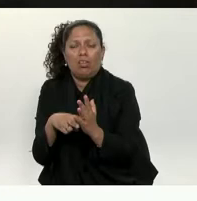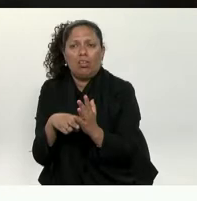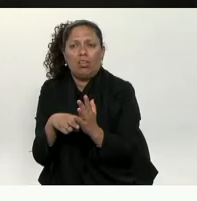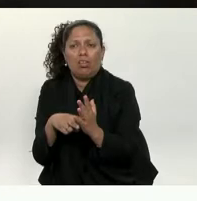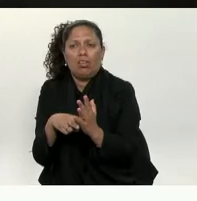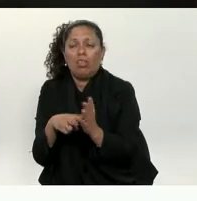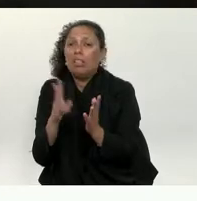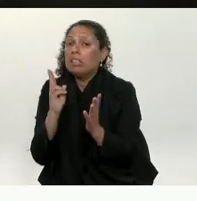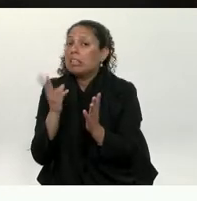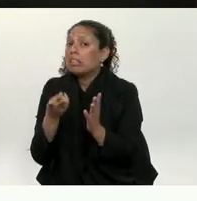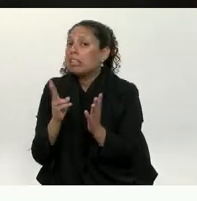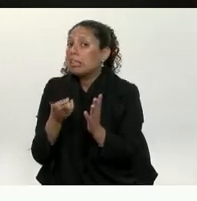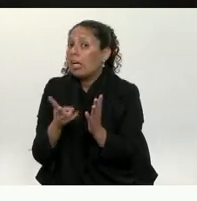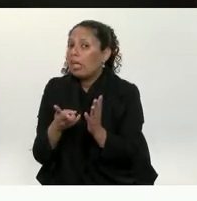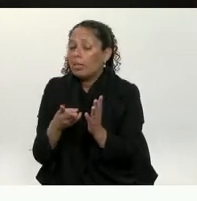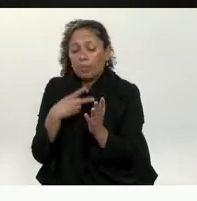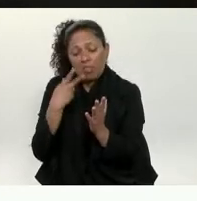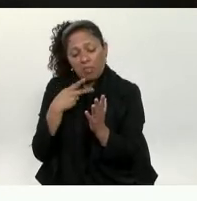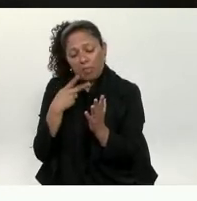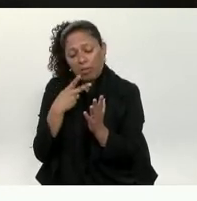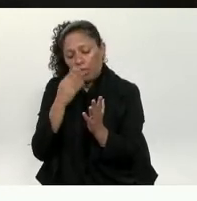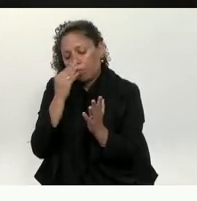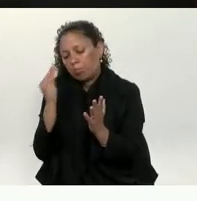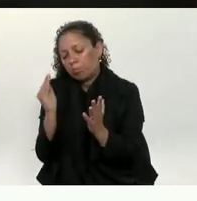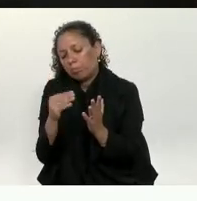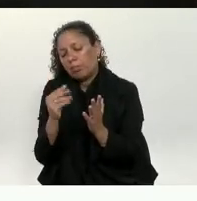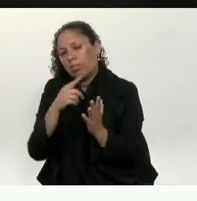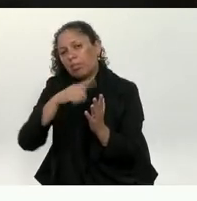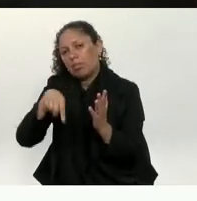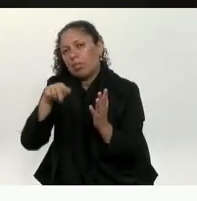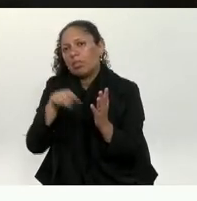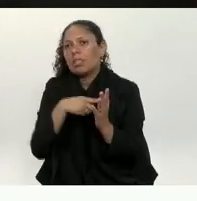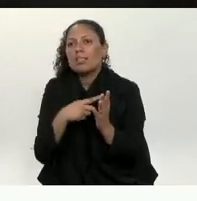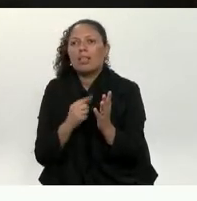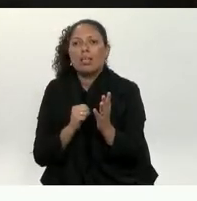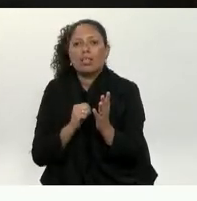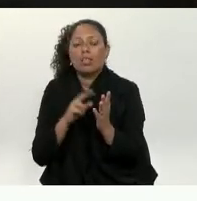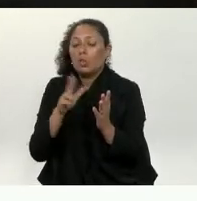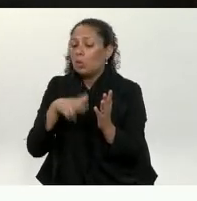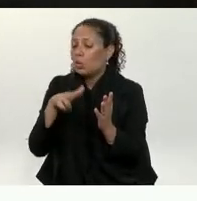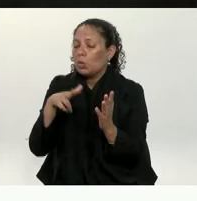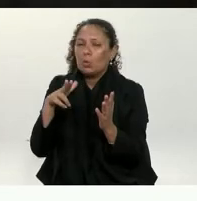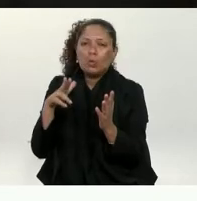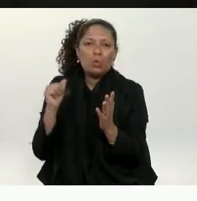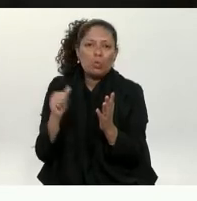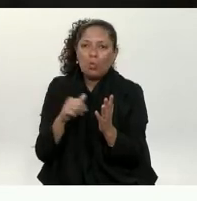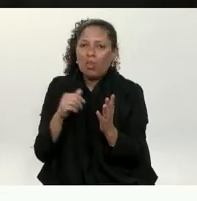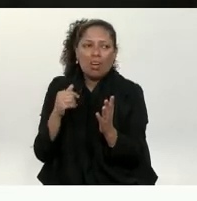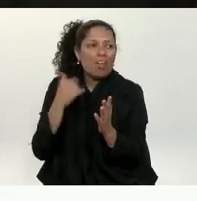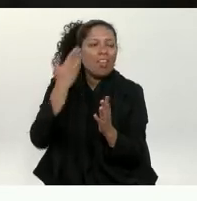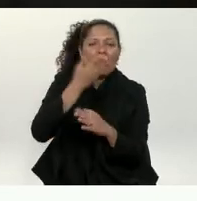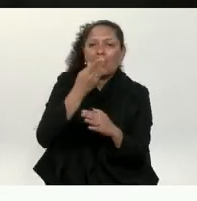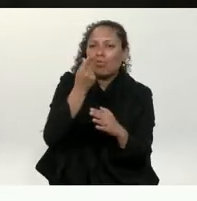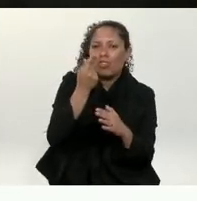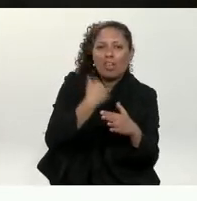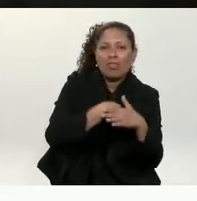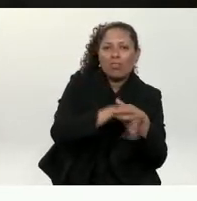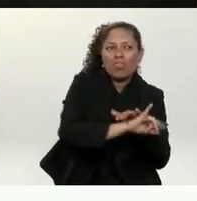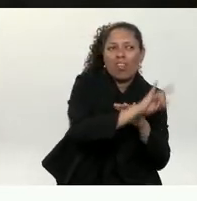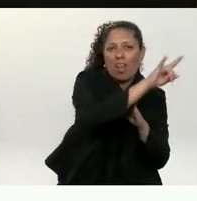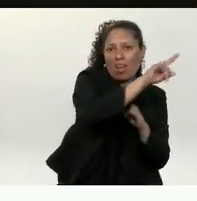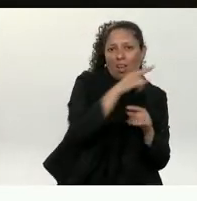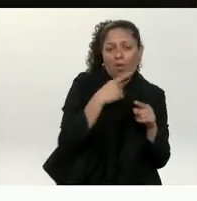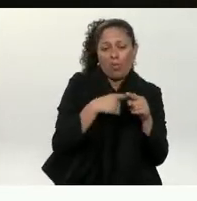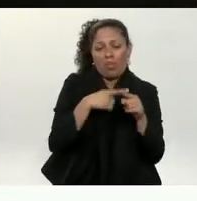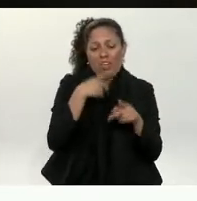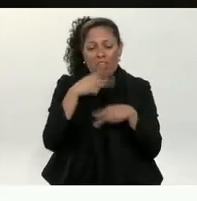Dionísio, sempre que há, essas regiões são cortadas, sempre no argumento que vai encarecer o preço do gás e tal e tal.